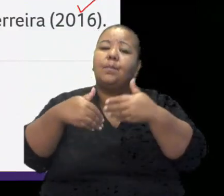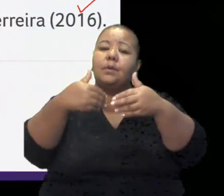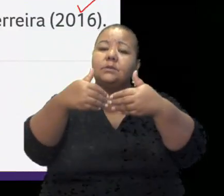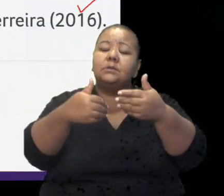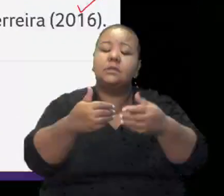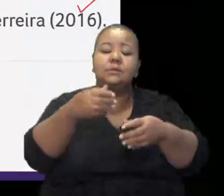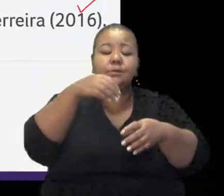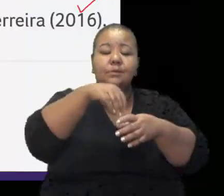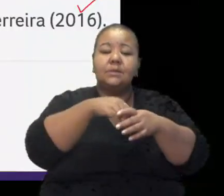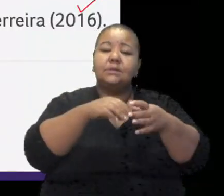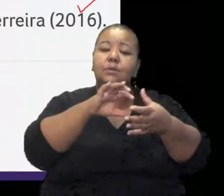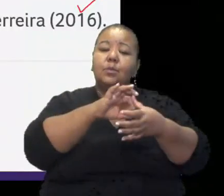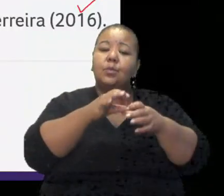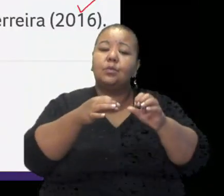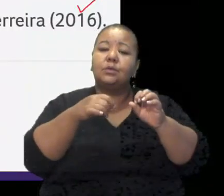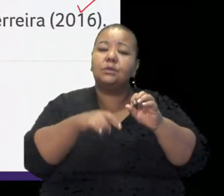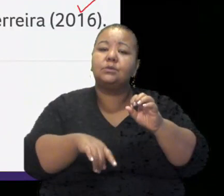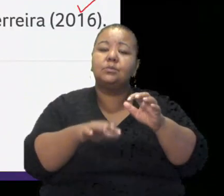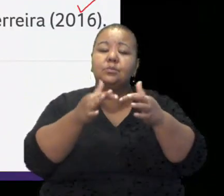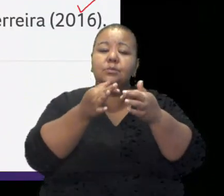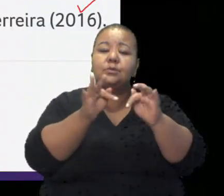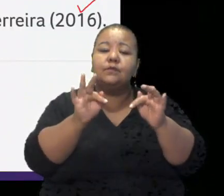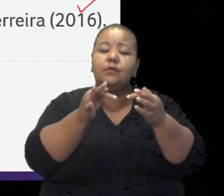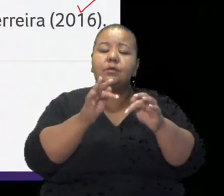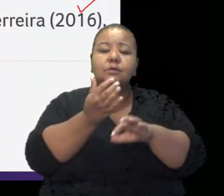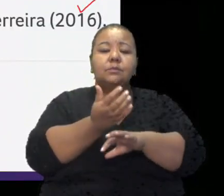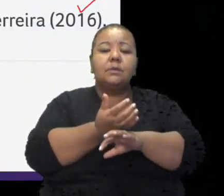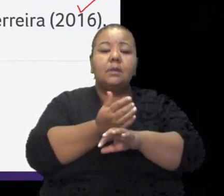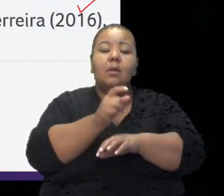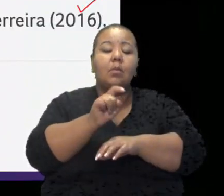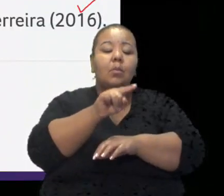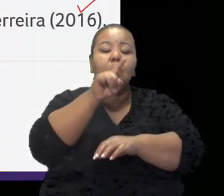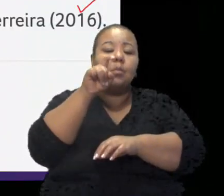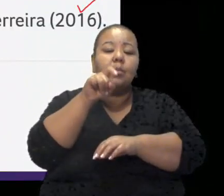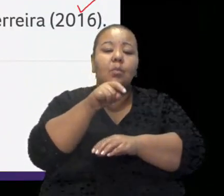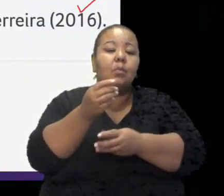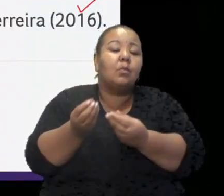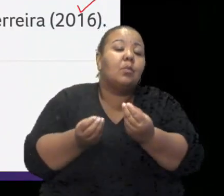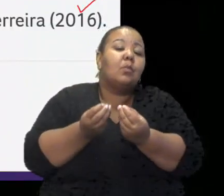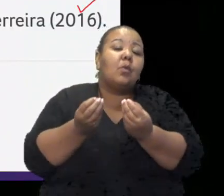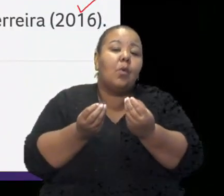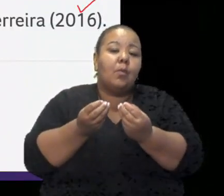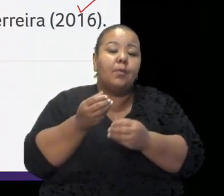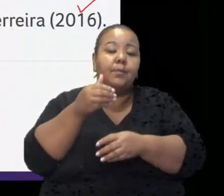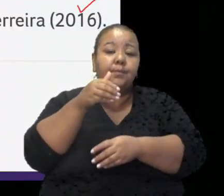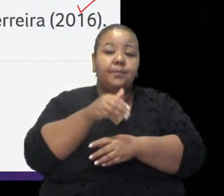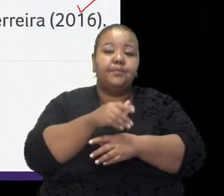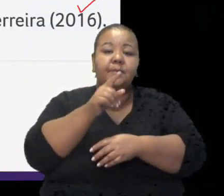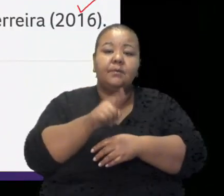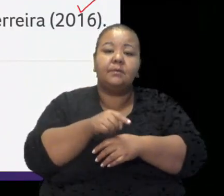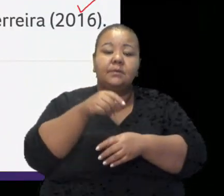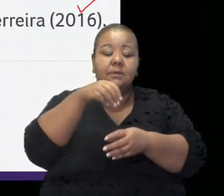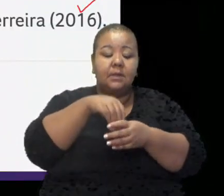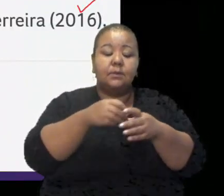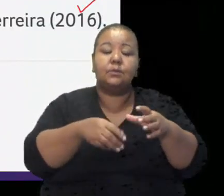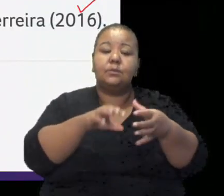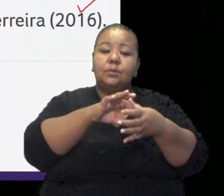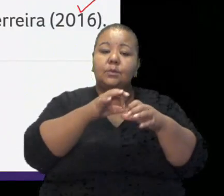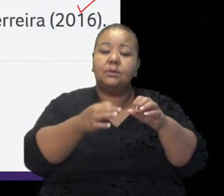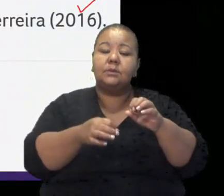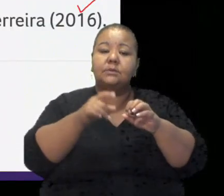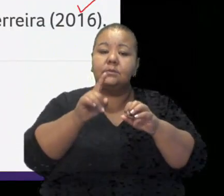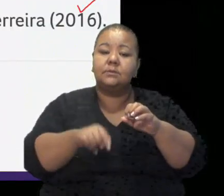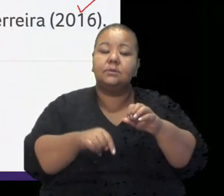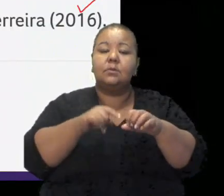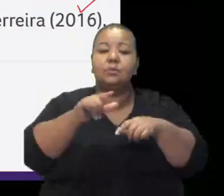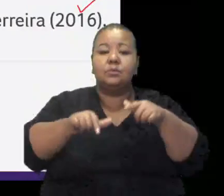processo dentro desse contexto de fluxo de material? Então, dentro desse contexto, o fluxo de material são as